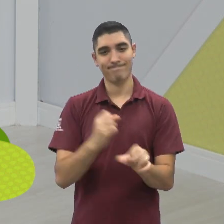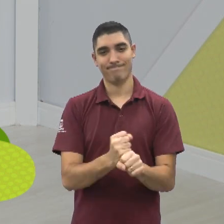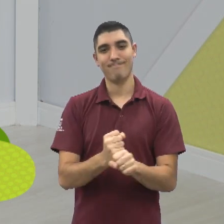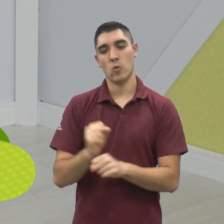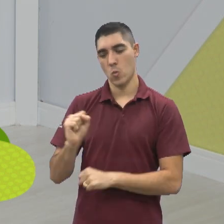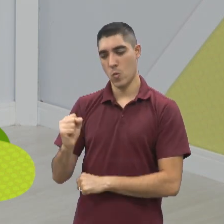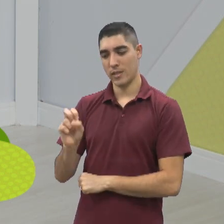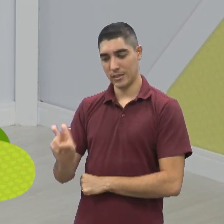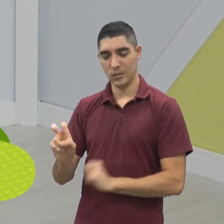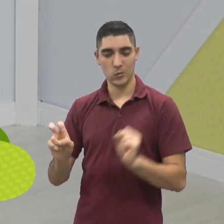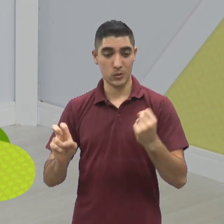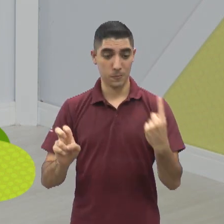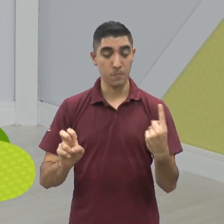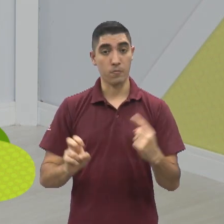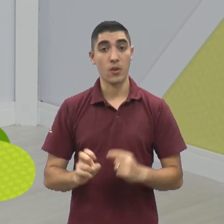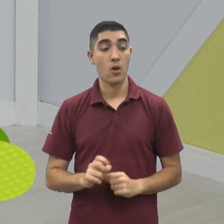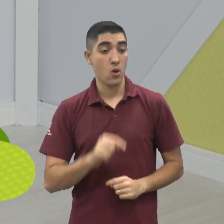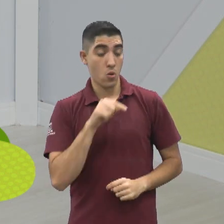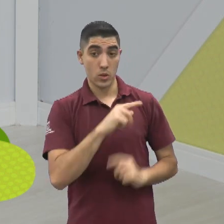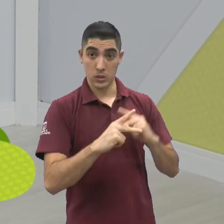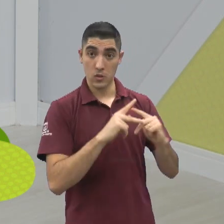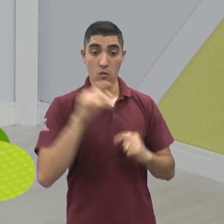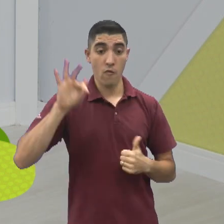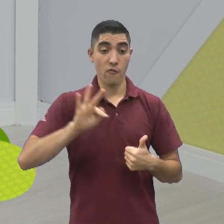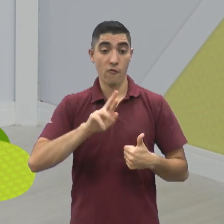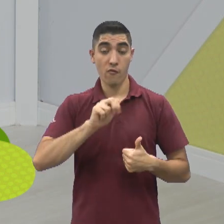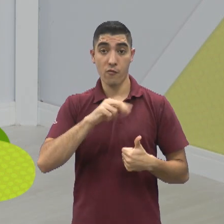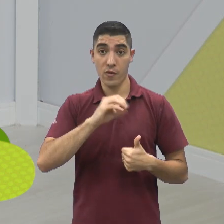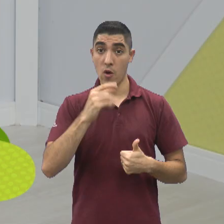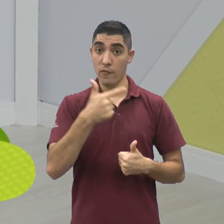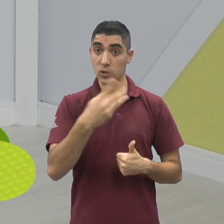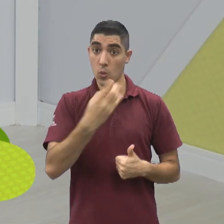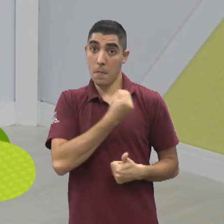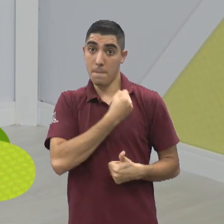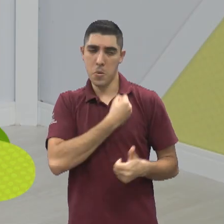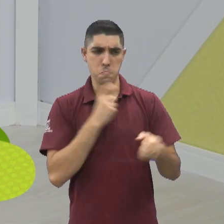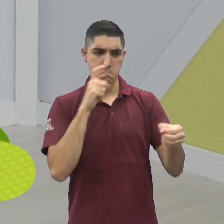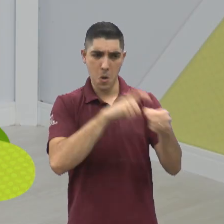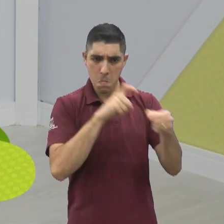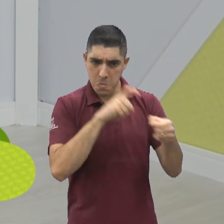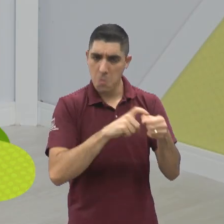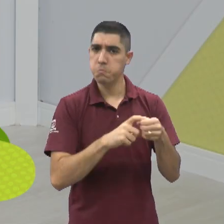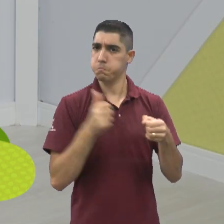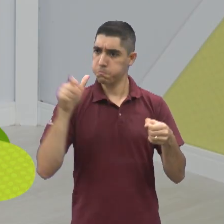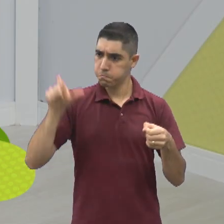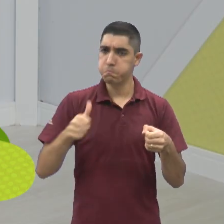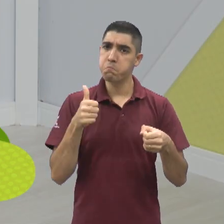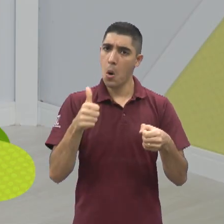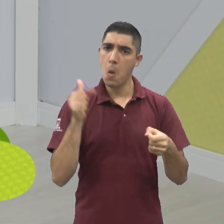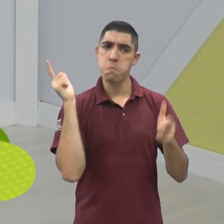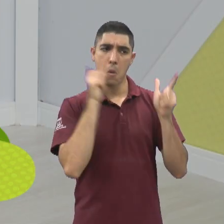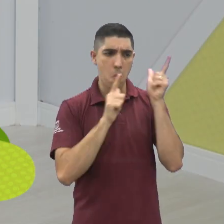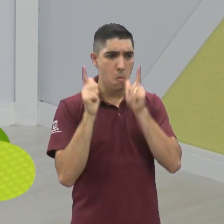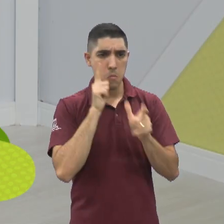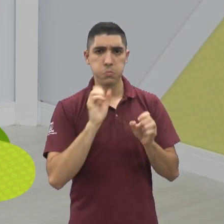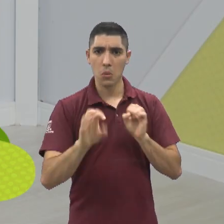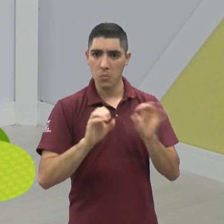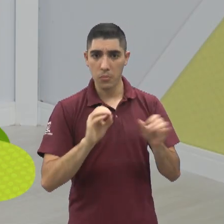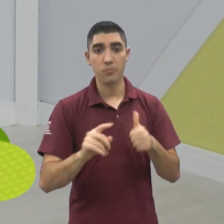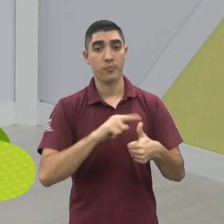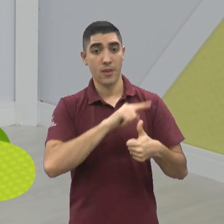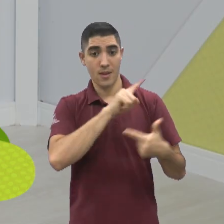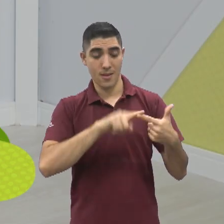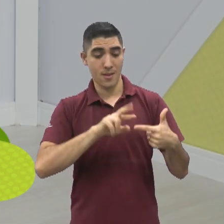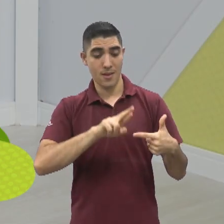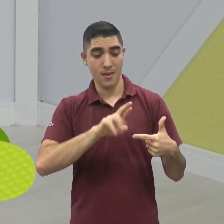da equipe do São José: Franco Vieta, 24 pontos, 8 rebotes e 2 assistências, bem demais o Vieta novamente na equipe do São José. Renato